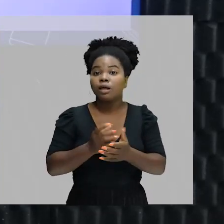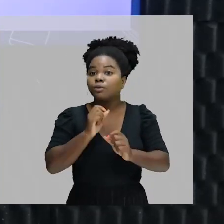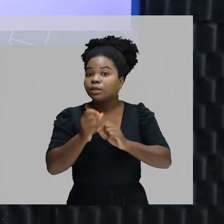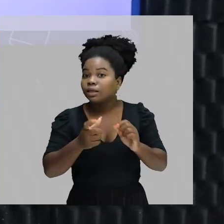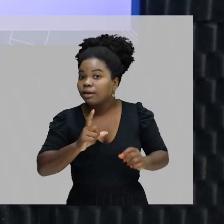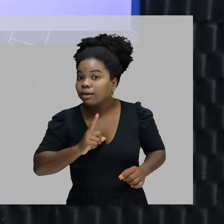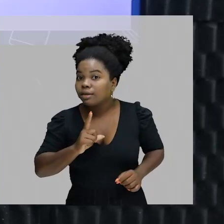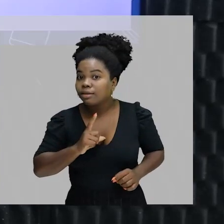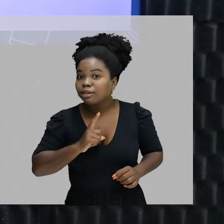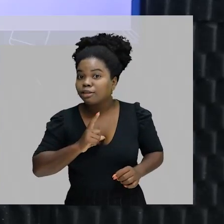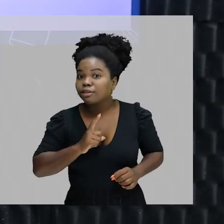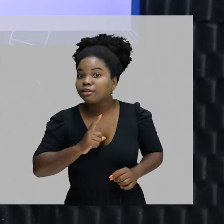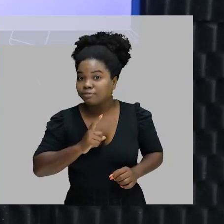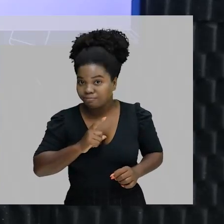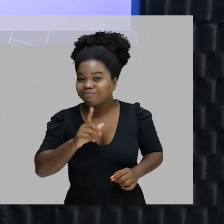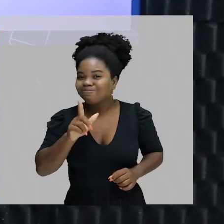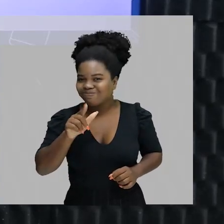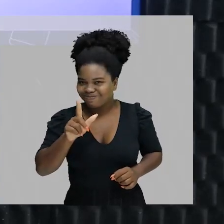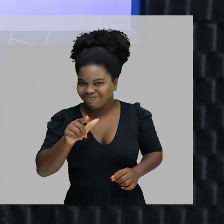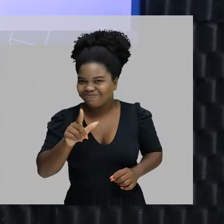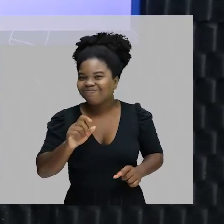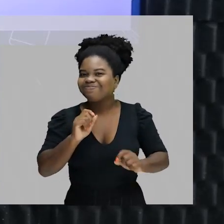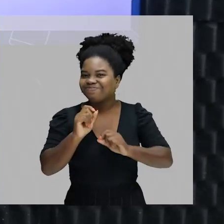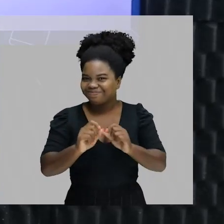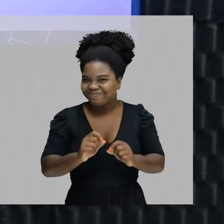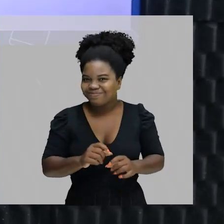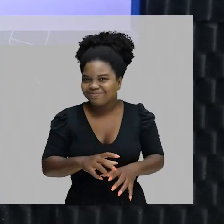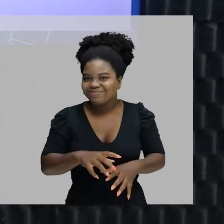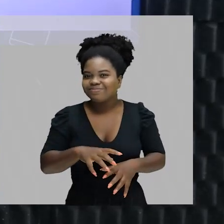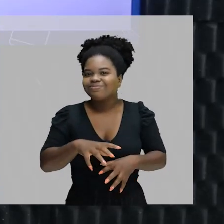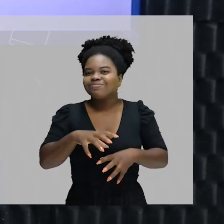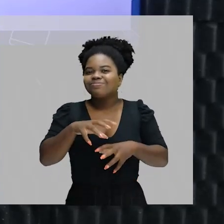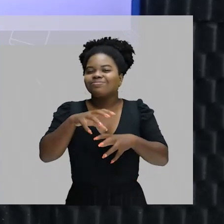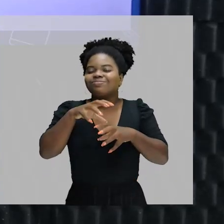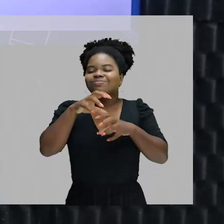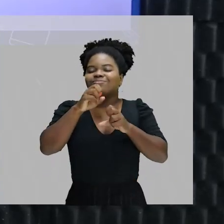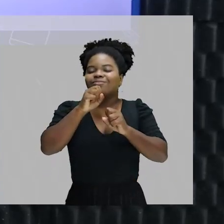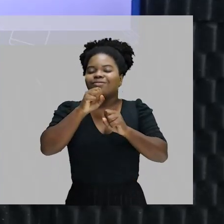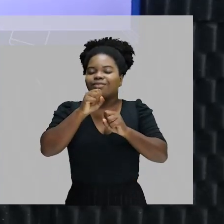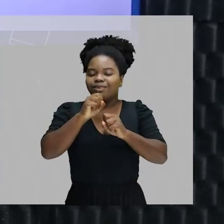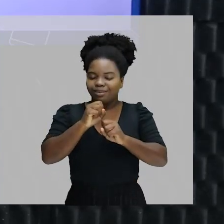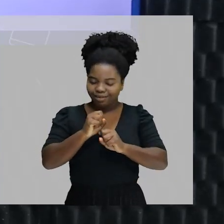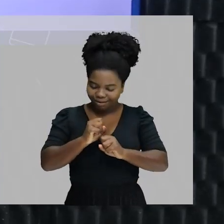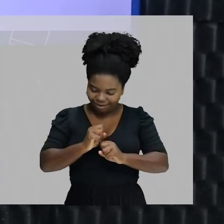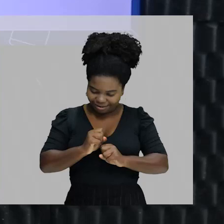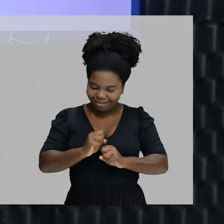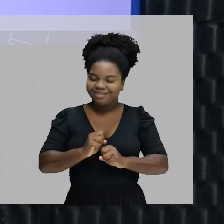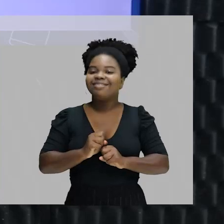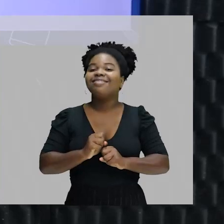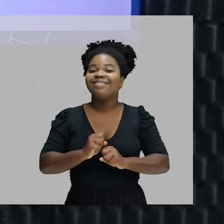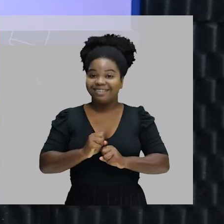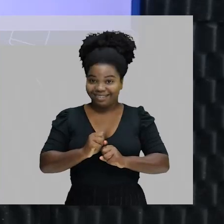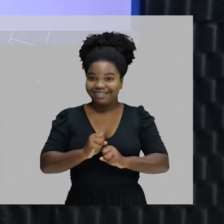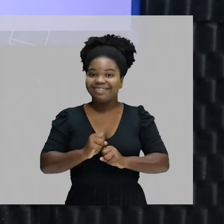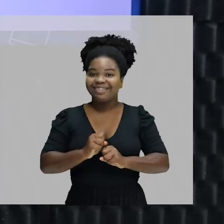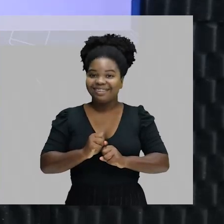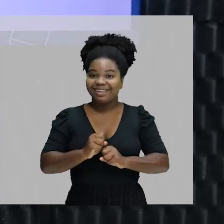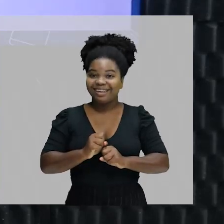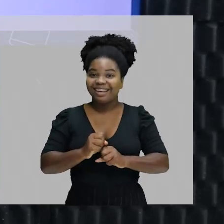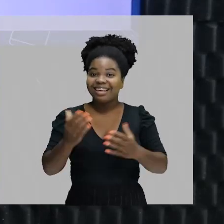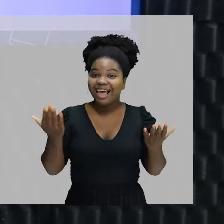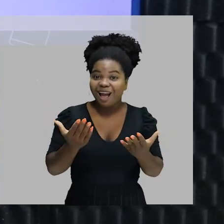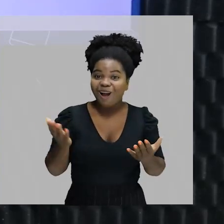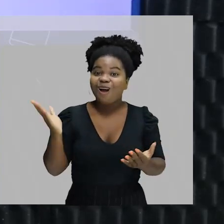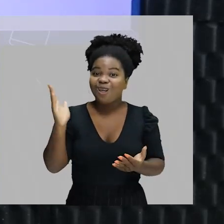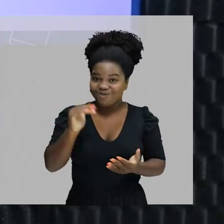para começar com o pé direito, né? A gente vai, ó, respirar bem, oxigenar o cérebro, né? E